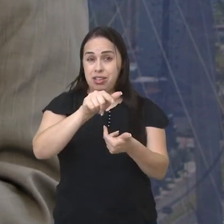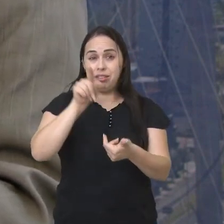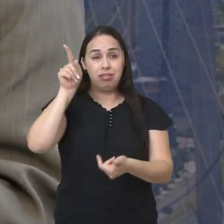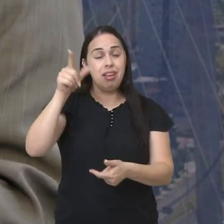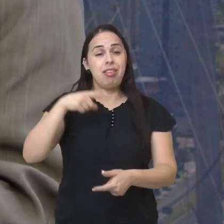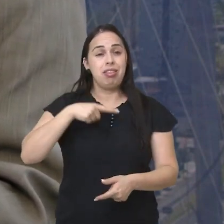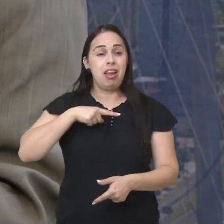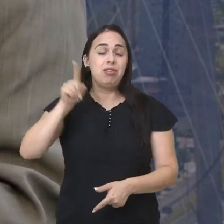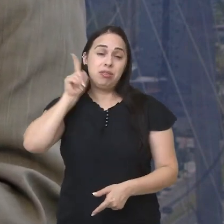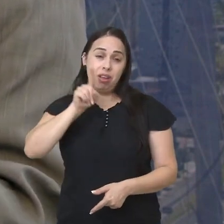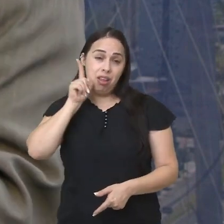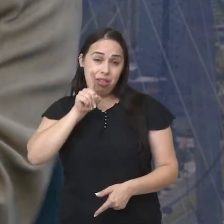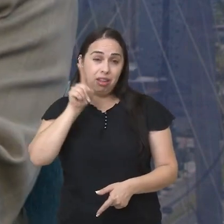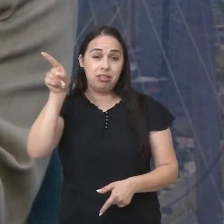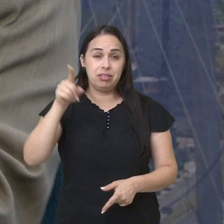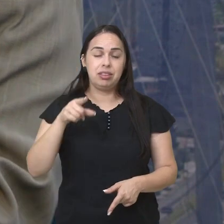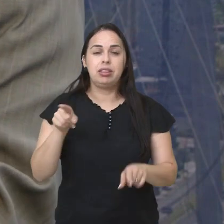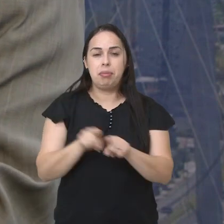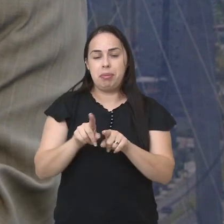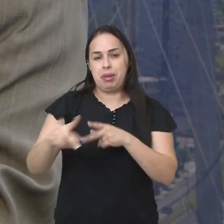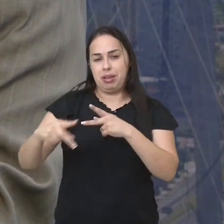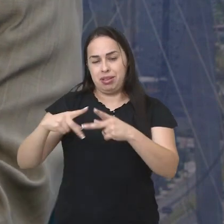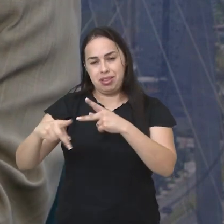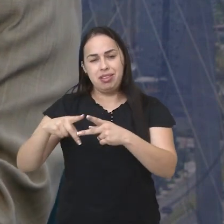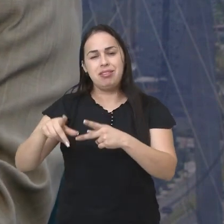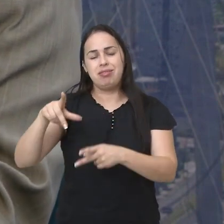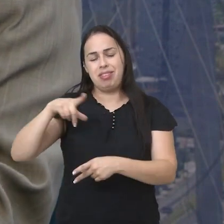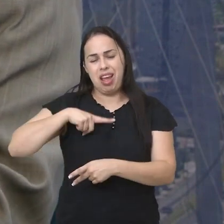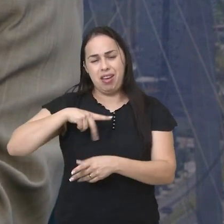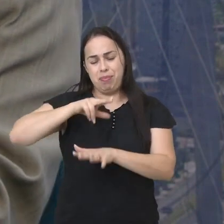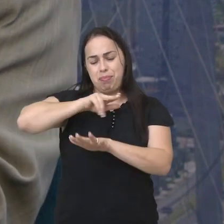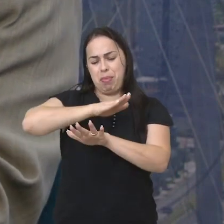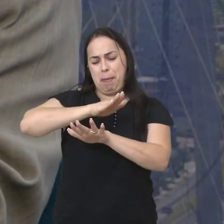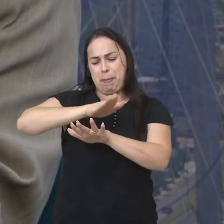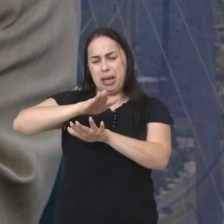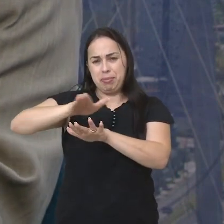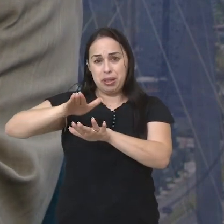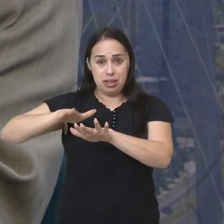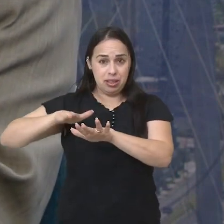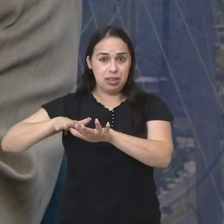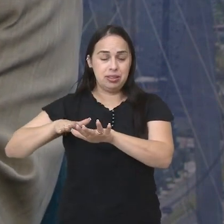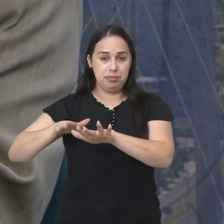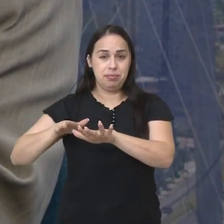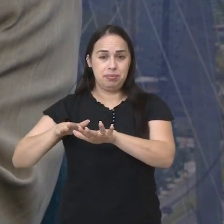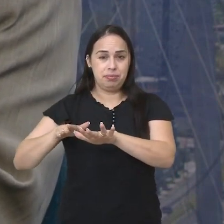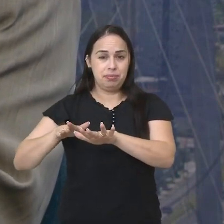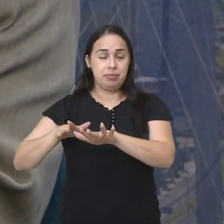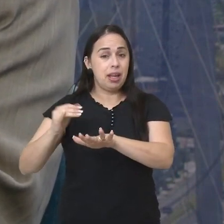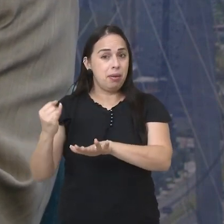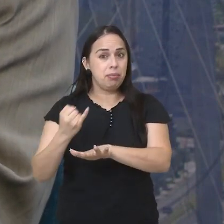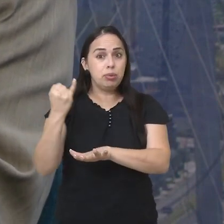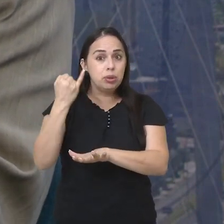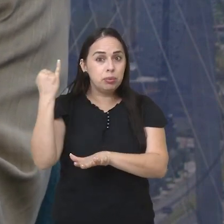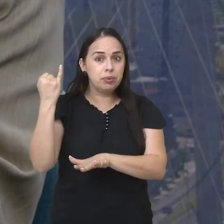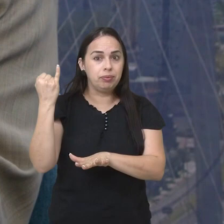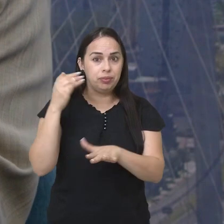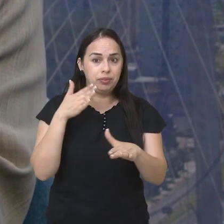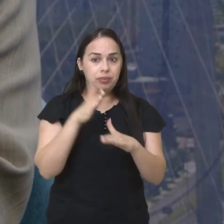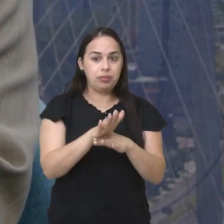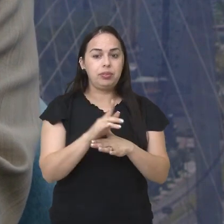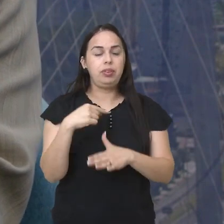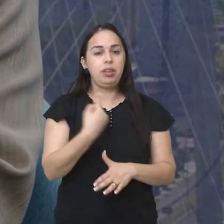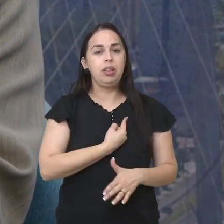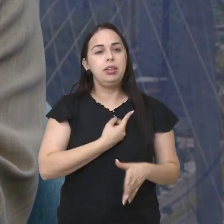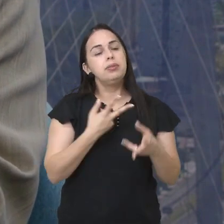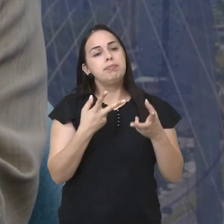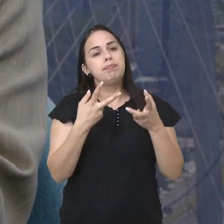tem excelências também, Célio Lemos e tantos outros. O próprio Fundo Social é muito importante aqui em São José. E a gente